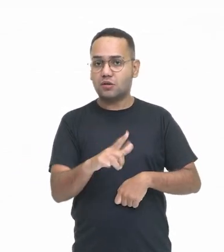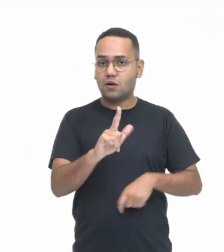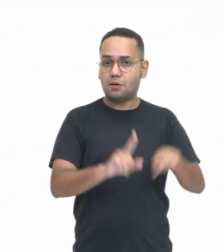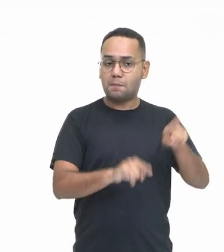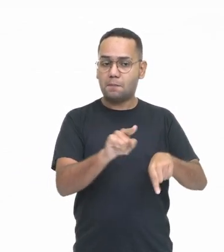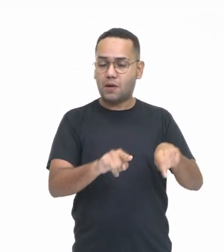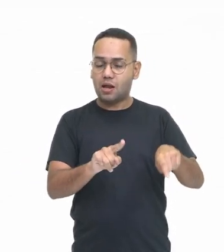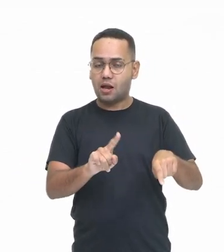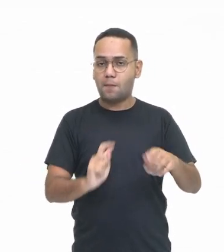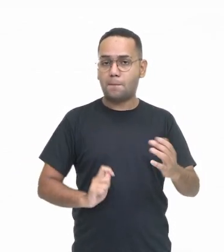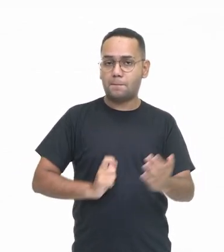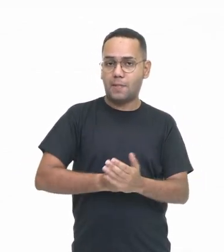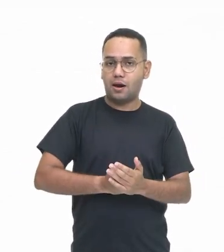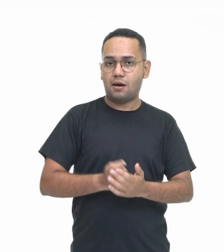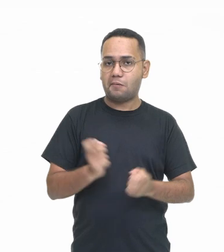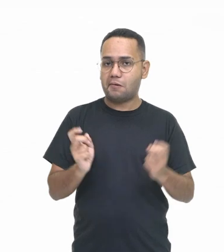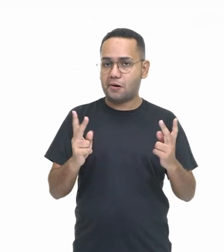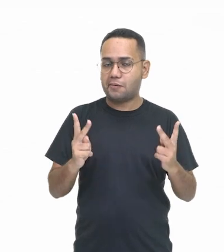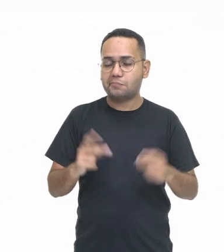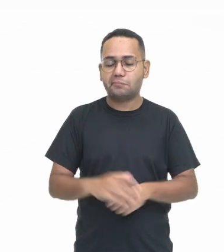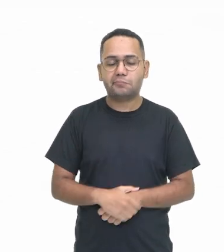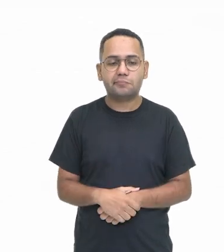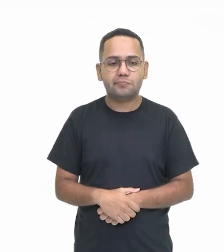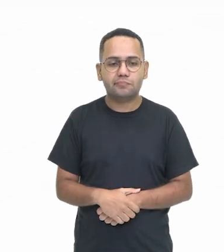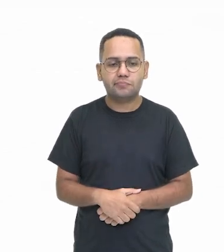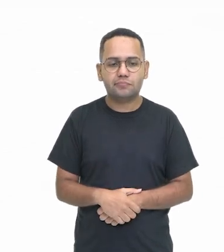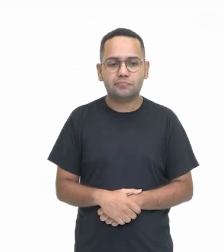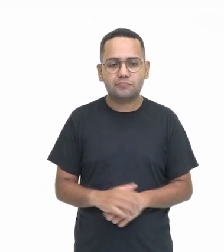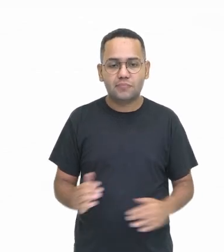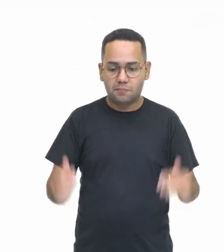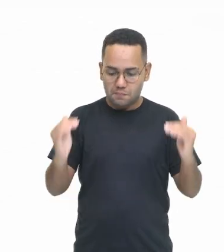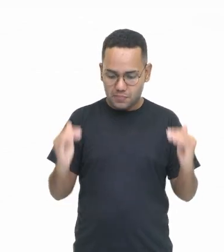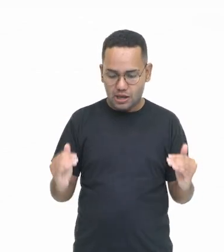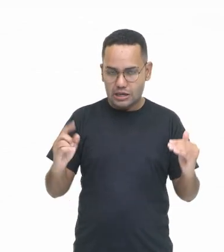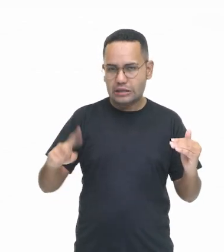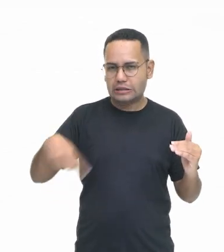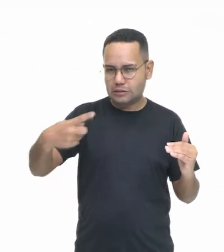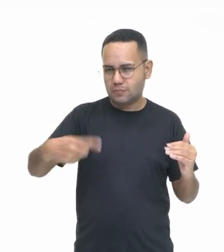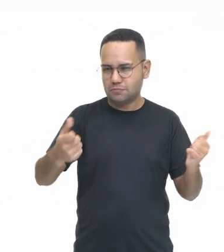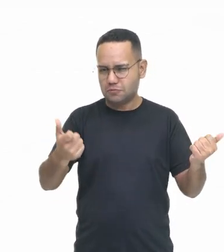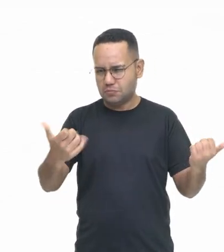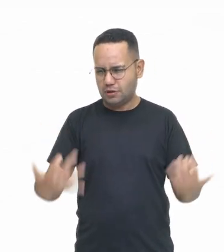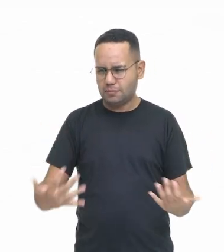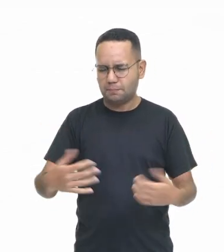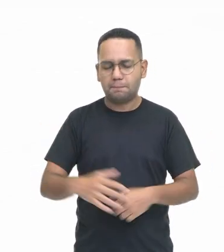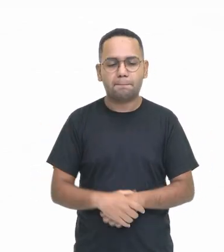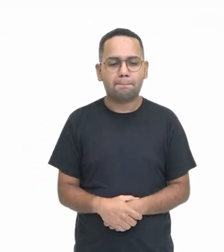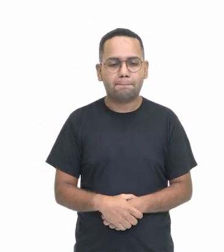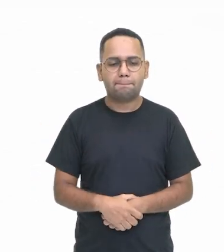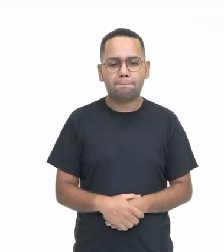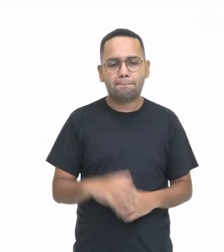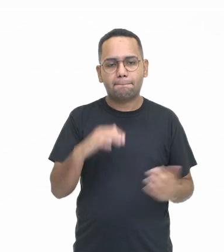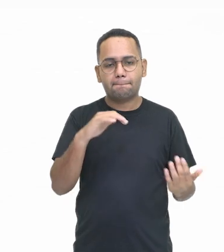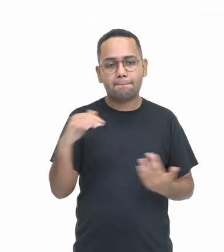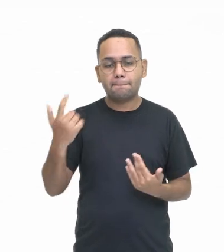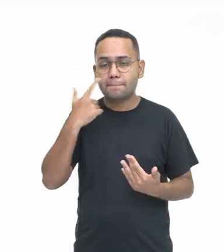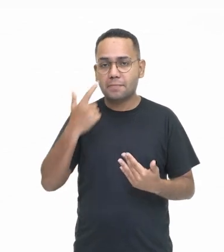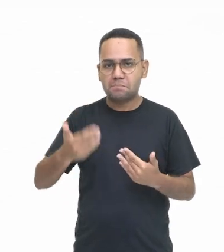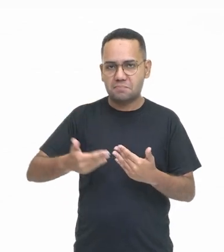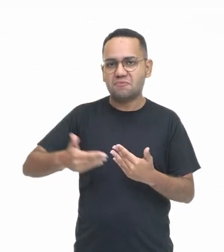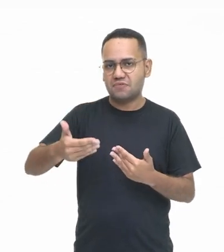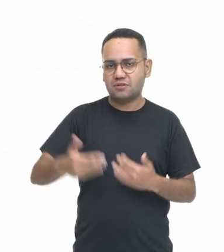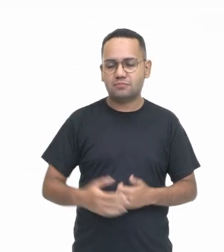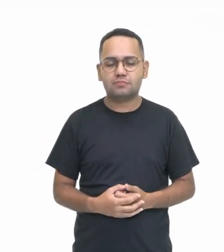comenta essa última linha, tá bom? Essa última linha é essencial para a gente entender o tema de hoje, tá bom? Vamos seguir em frente, porque nós